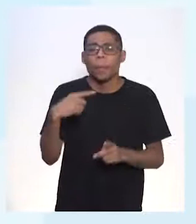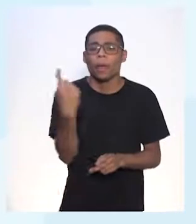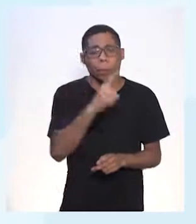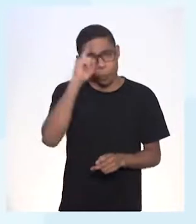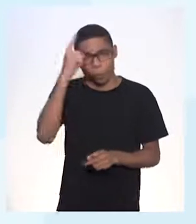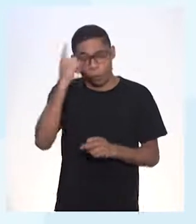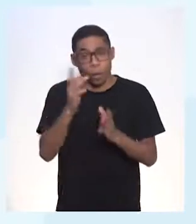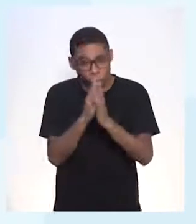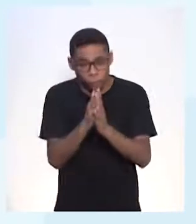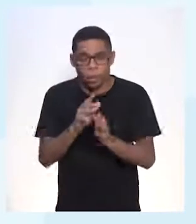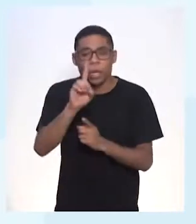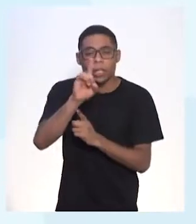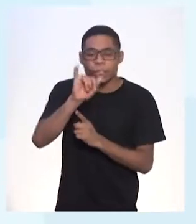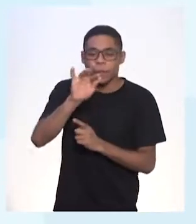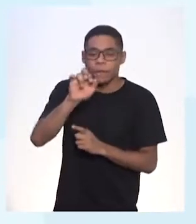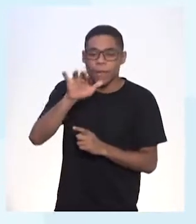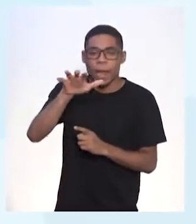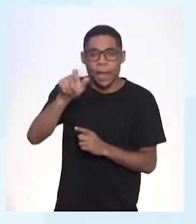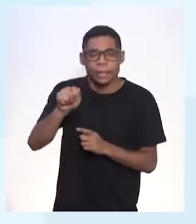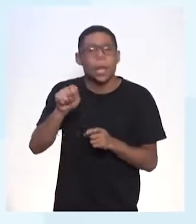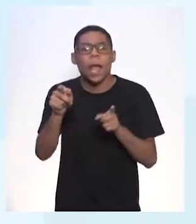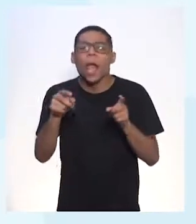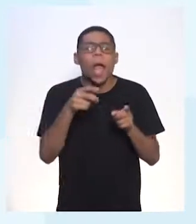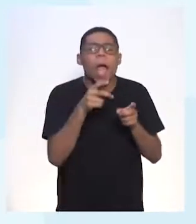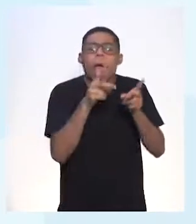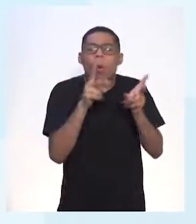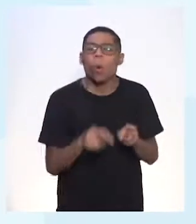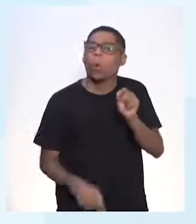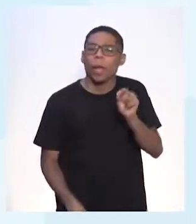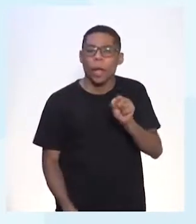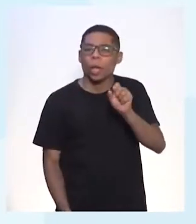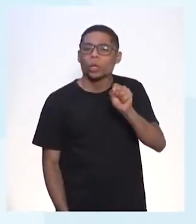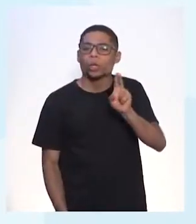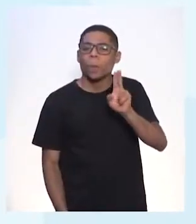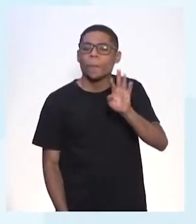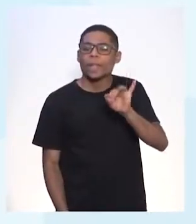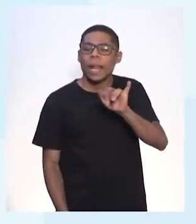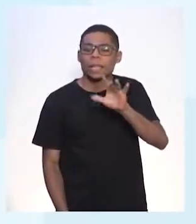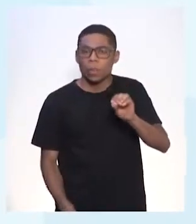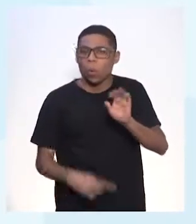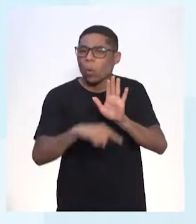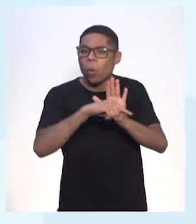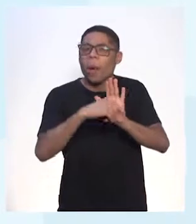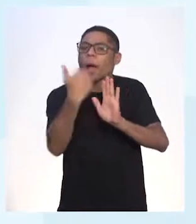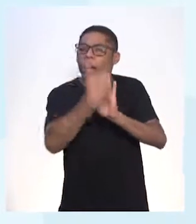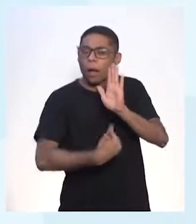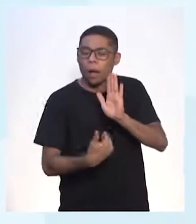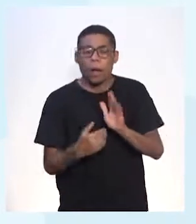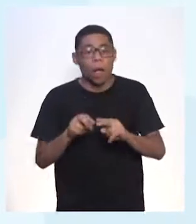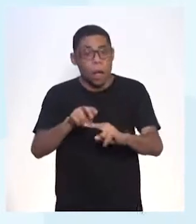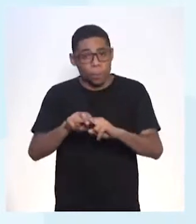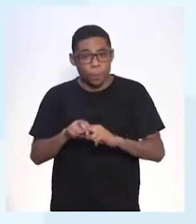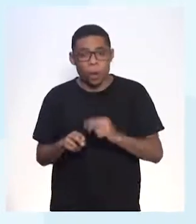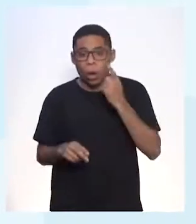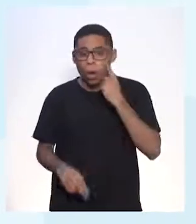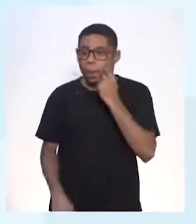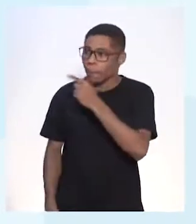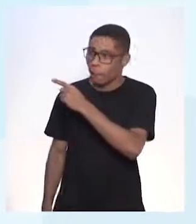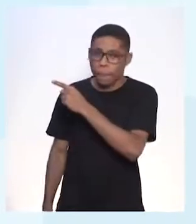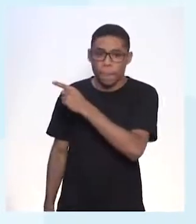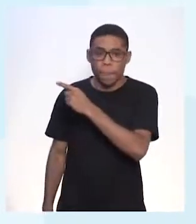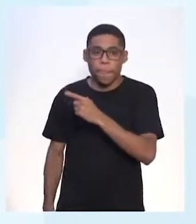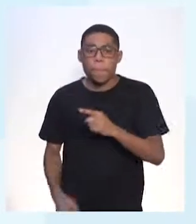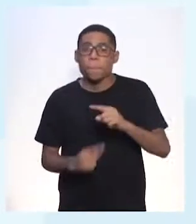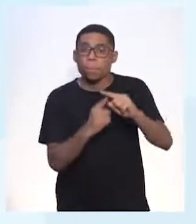caderno. Diferença é subtração. Então, a diferença entre eles é igual a 6. Aqui a diferença, ó,